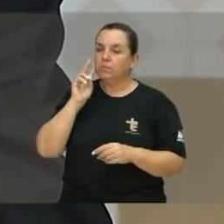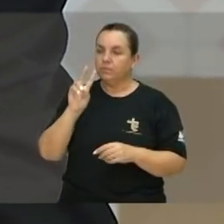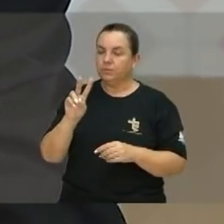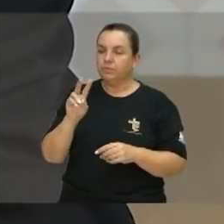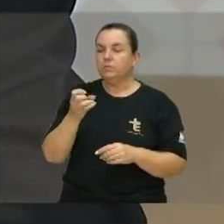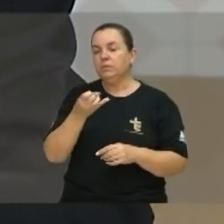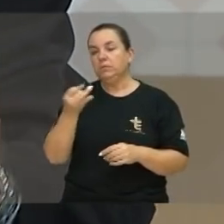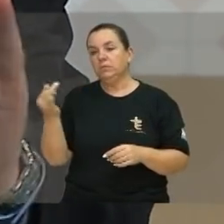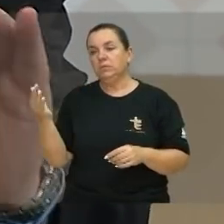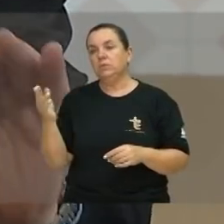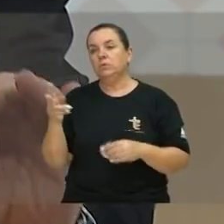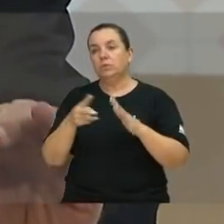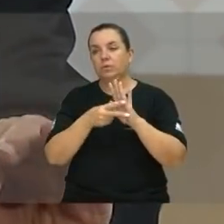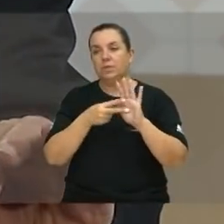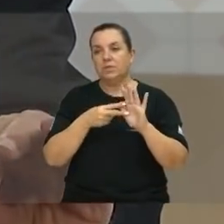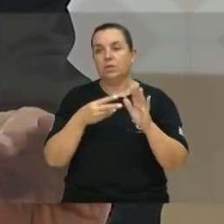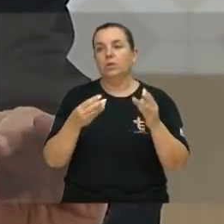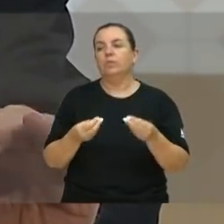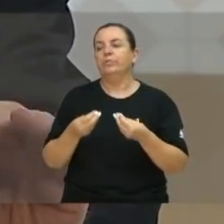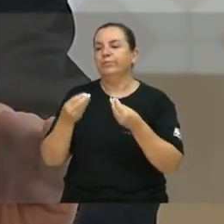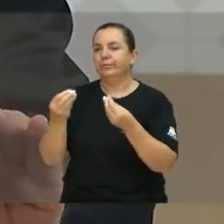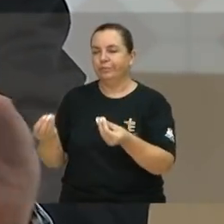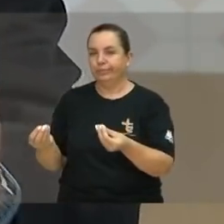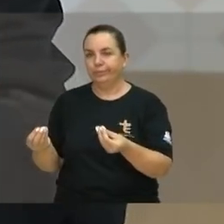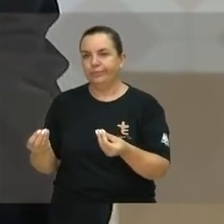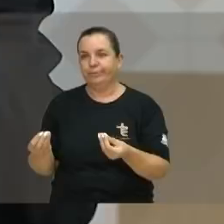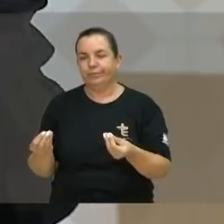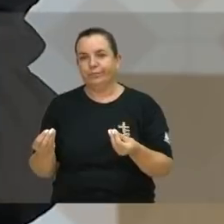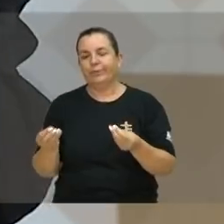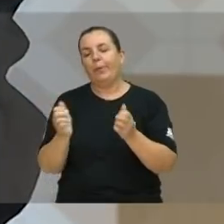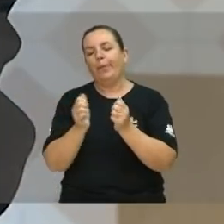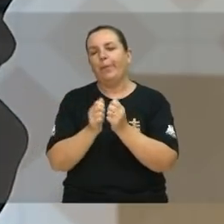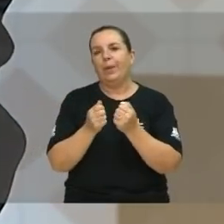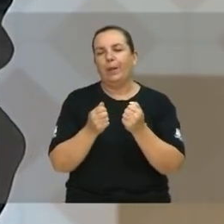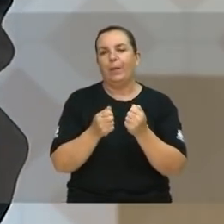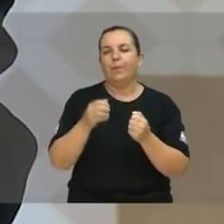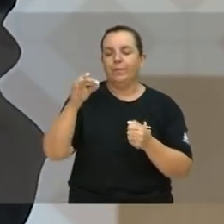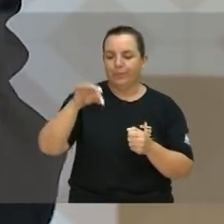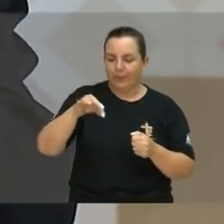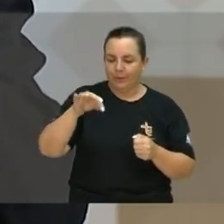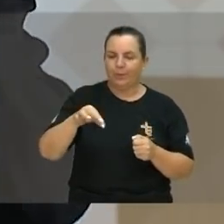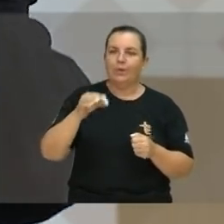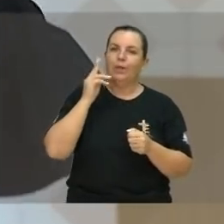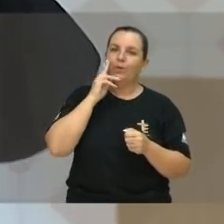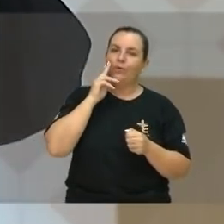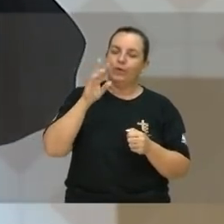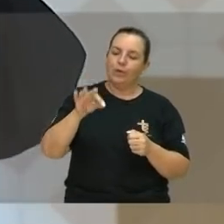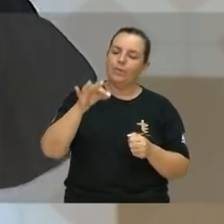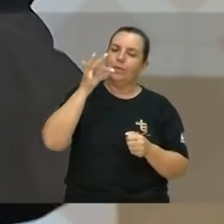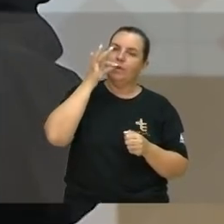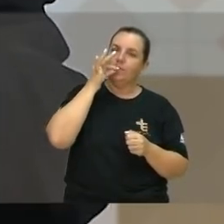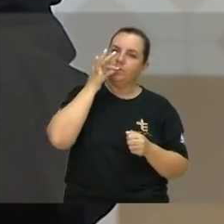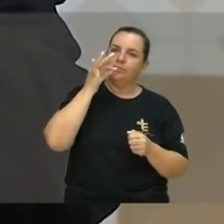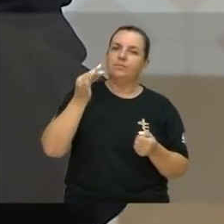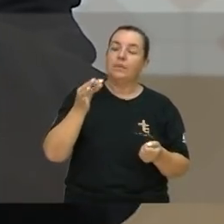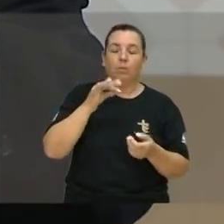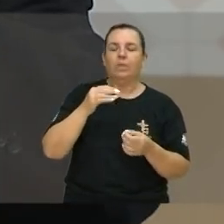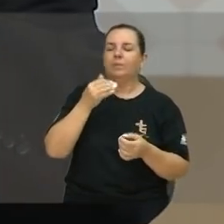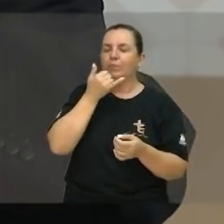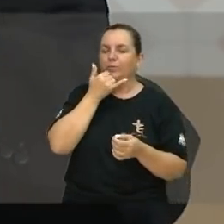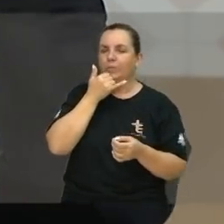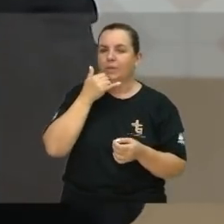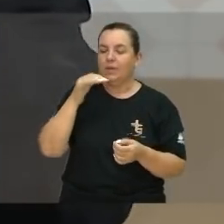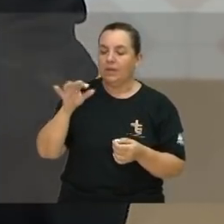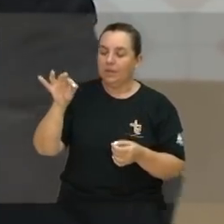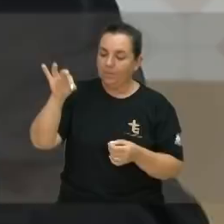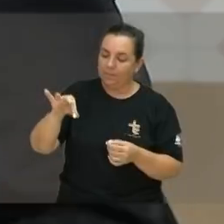senhor toma de um pedaço um bocado de pão mergulha novinho ele dá